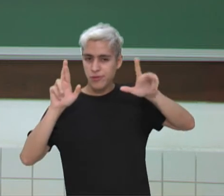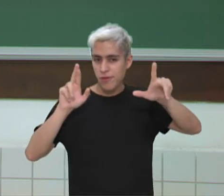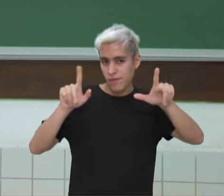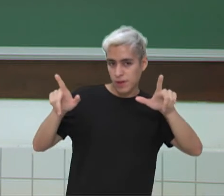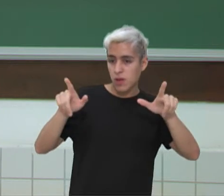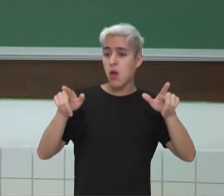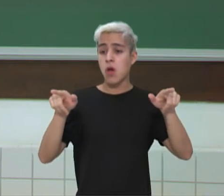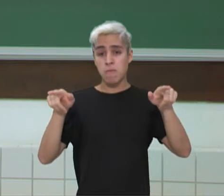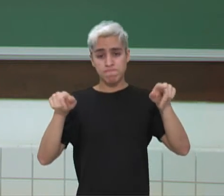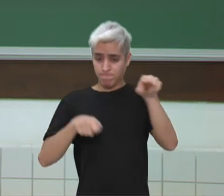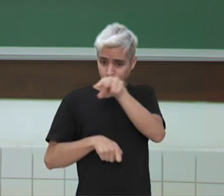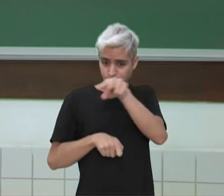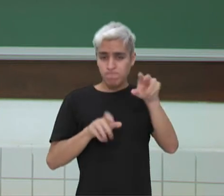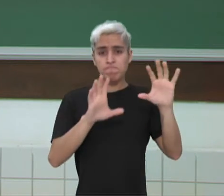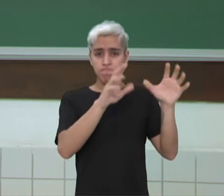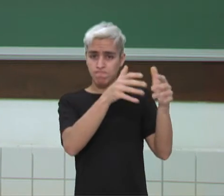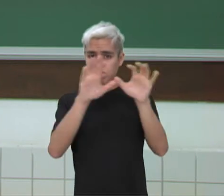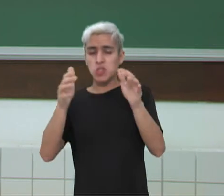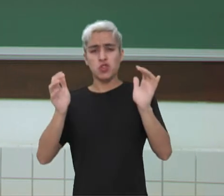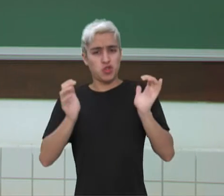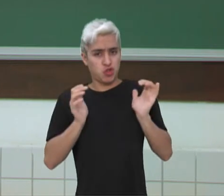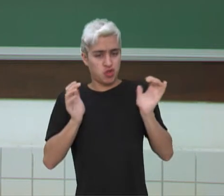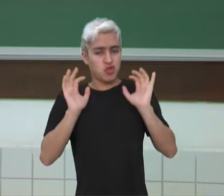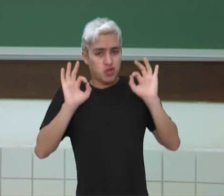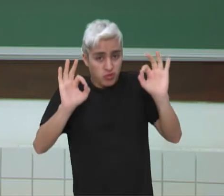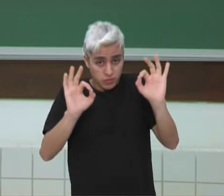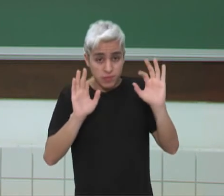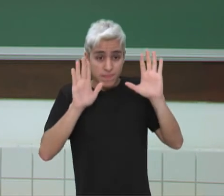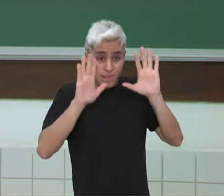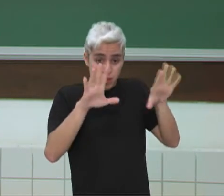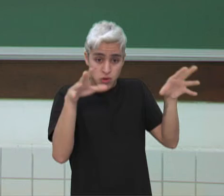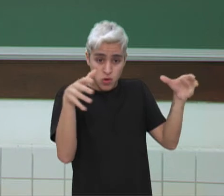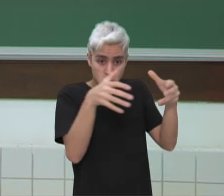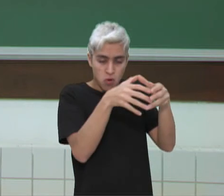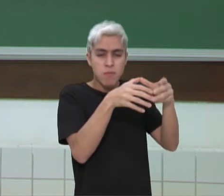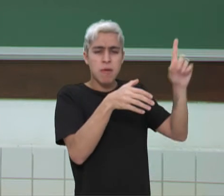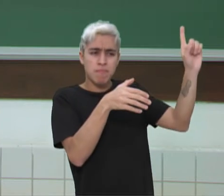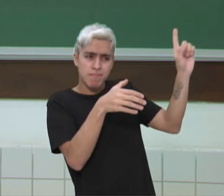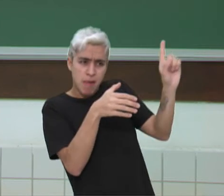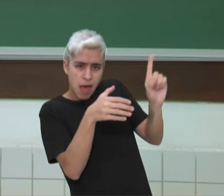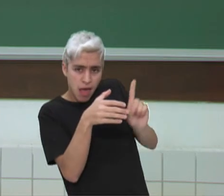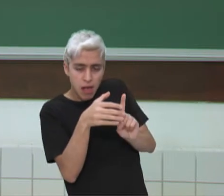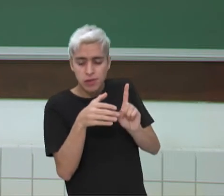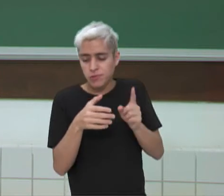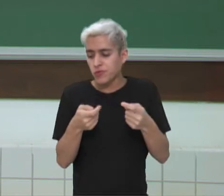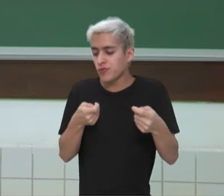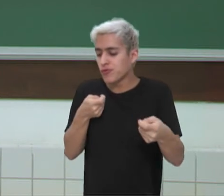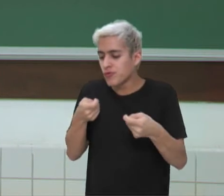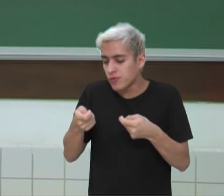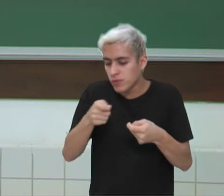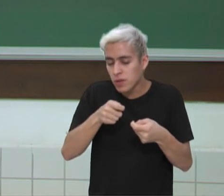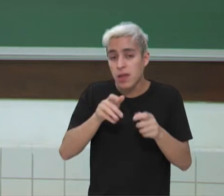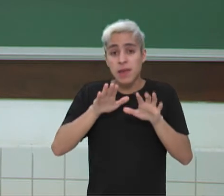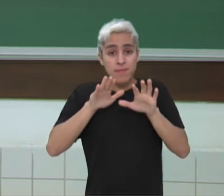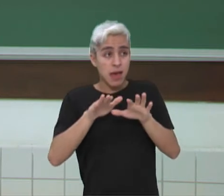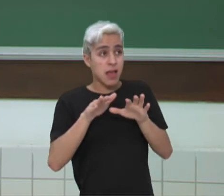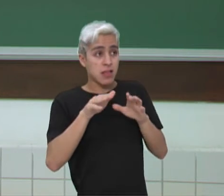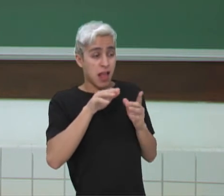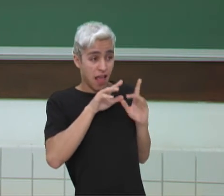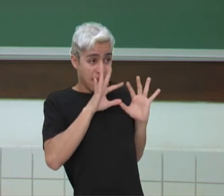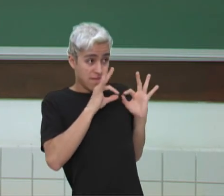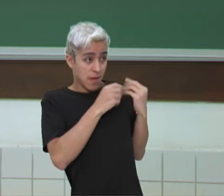Ambos são elite, mas chapetones nascidos na Espanha, que vinham para funções administrativas na colônia. Já os